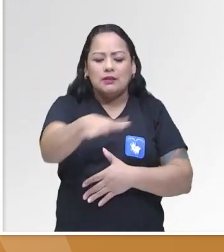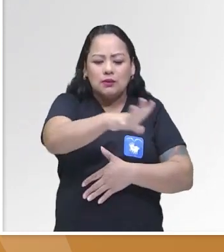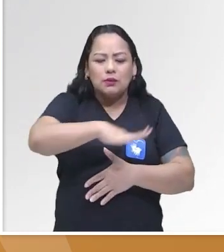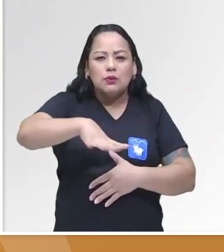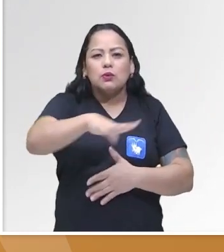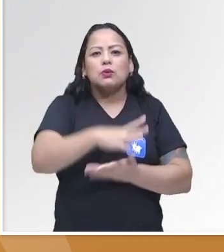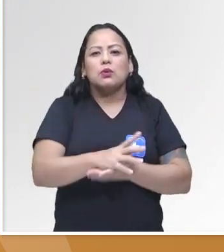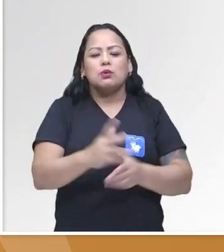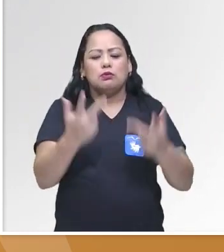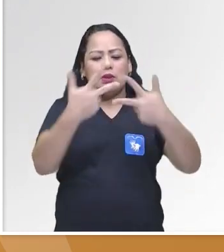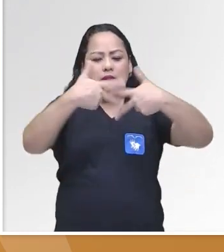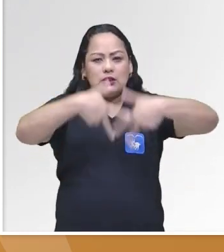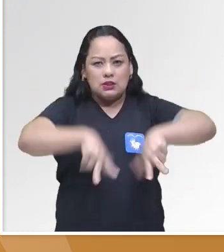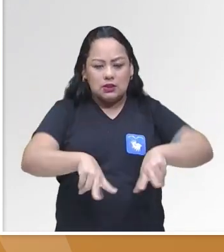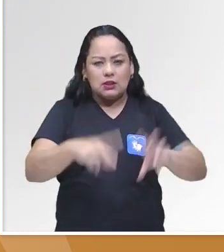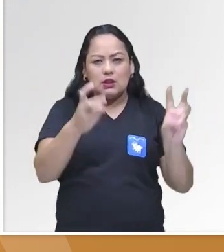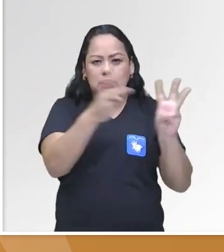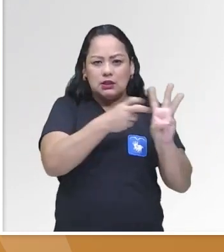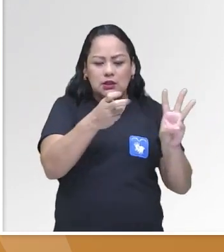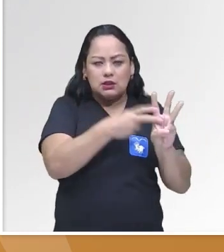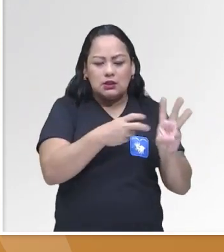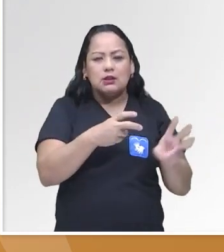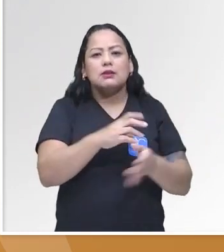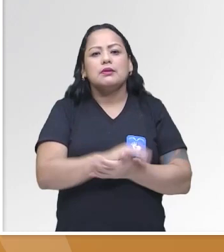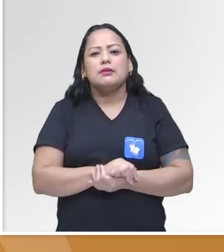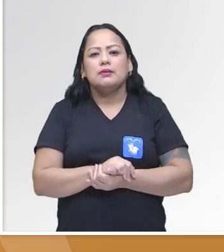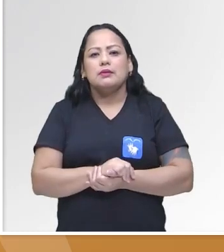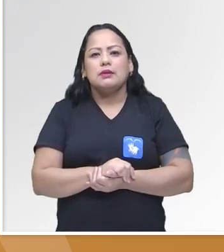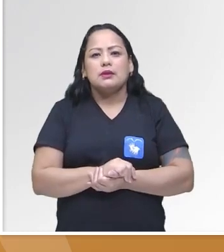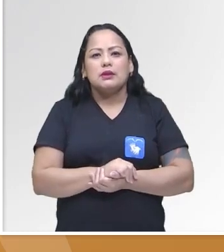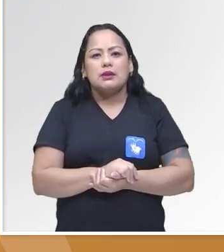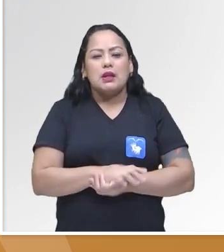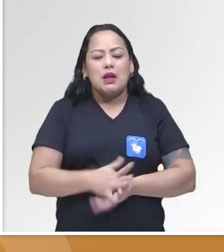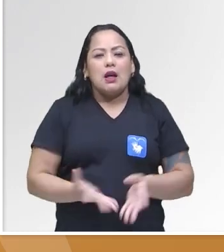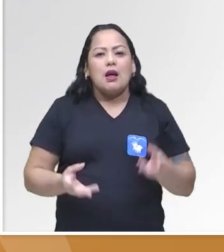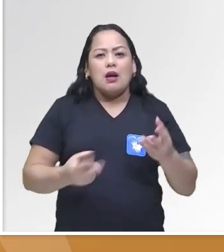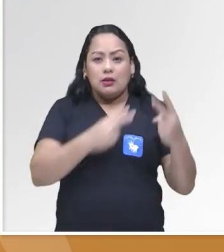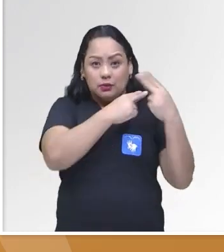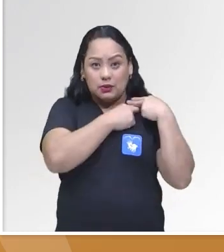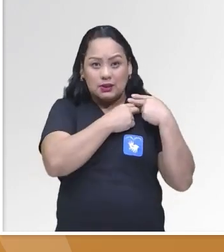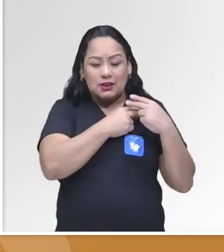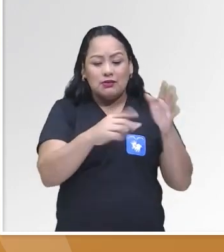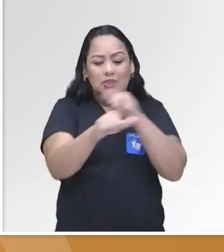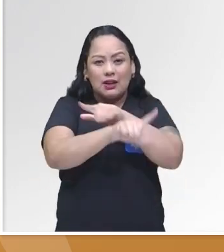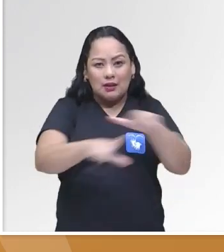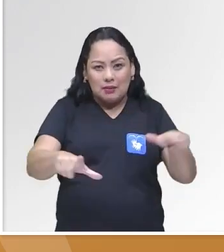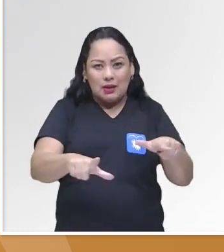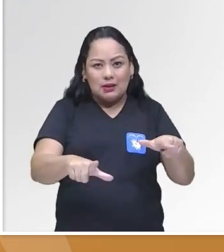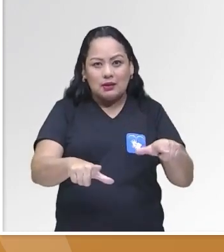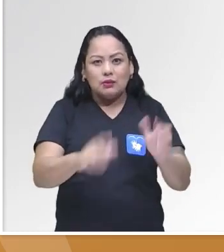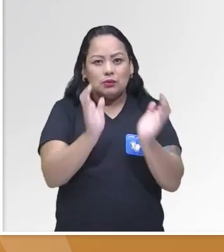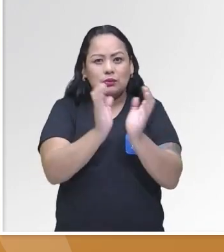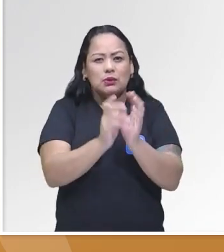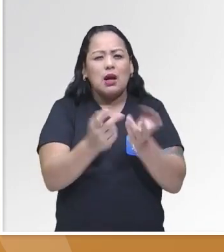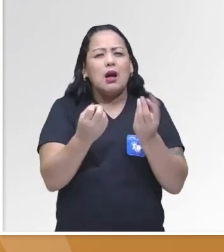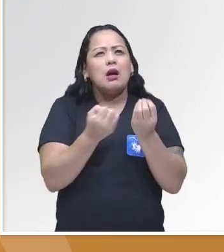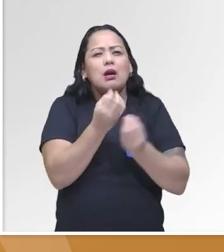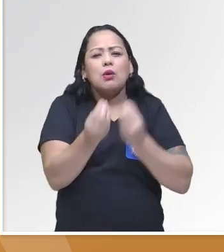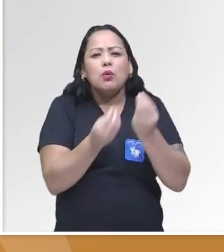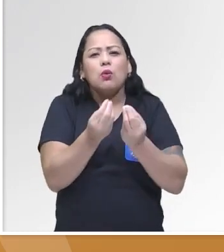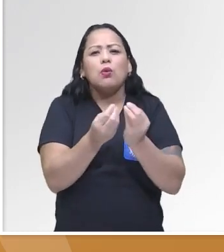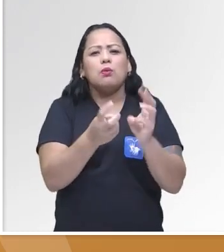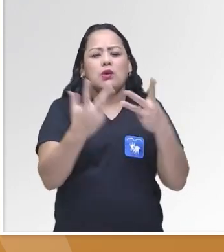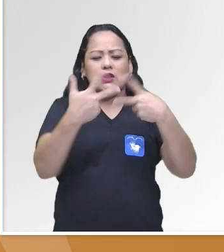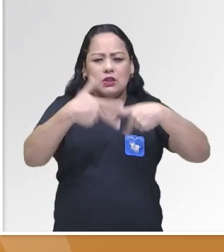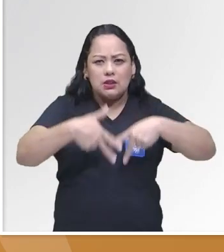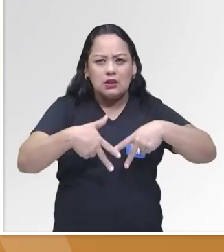de etnias no Brasil, no caso os indígenas, foi o colonizador. Então, essa aí é o resumão de toda essa